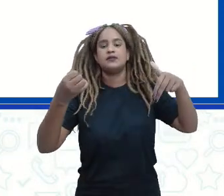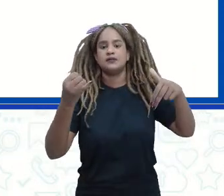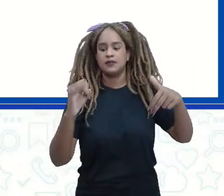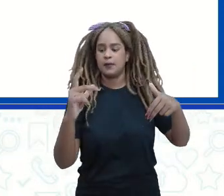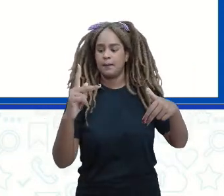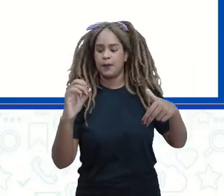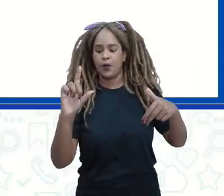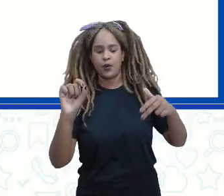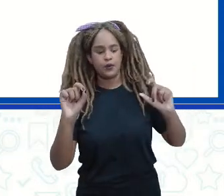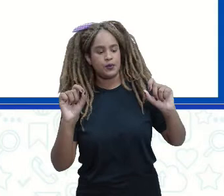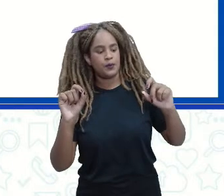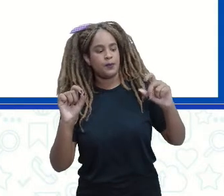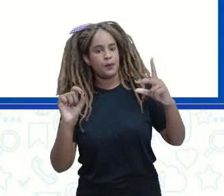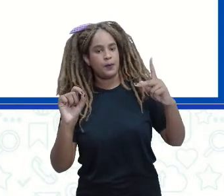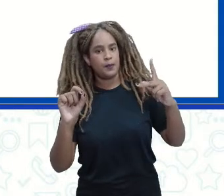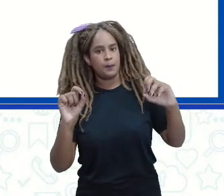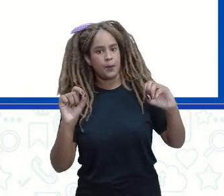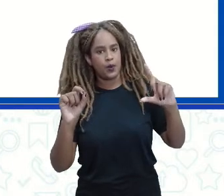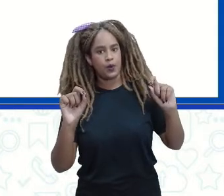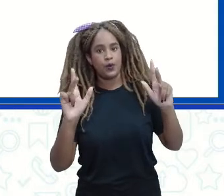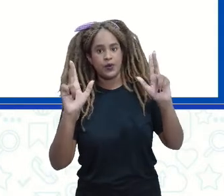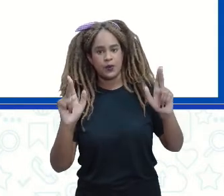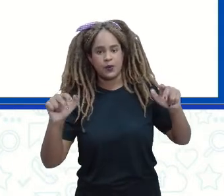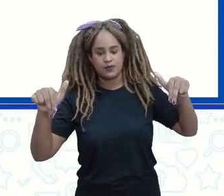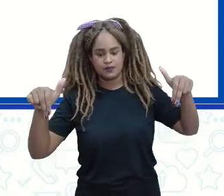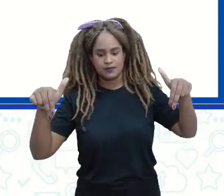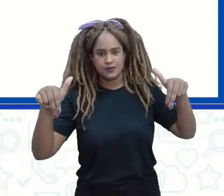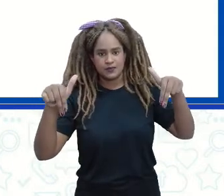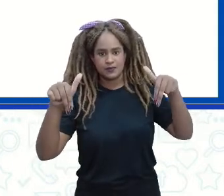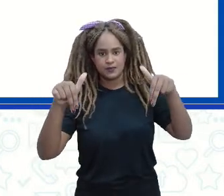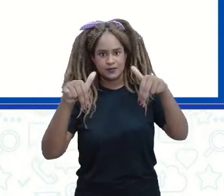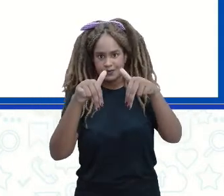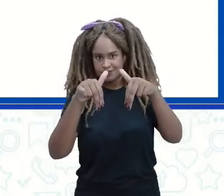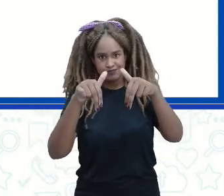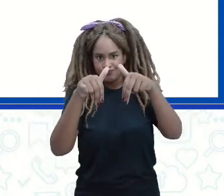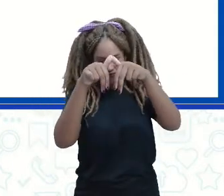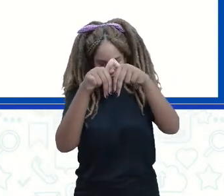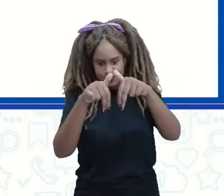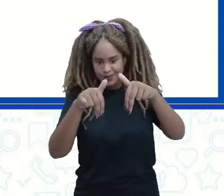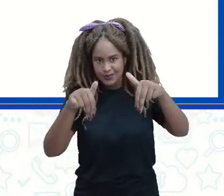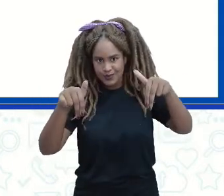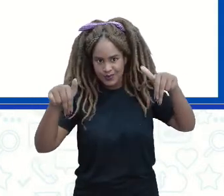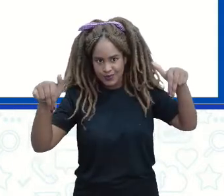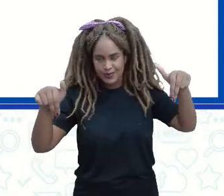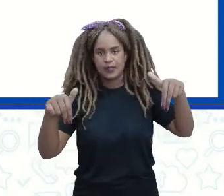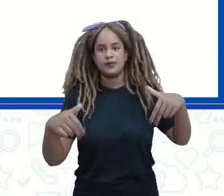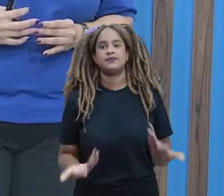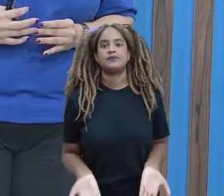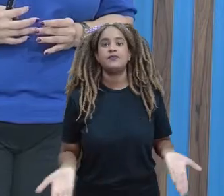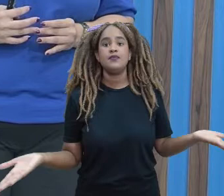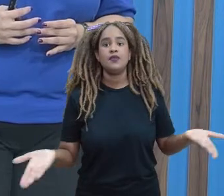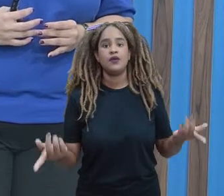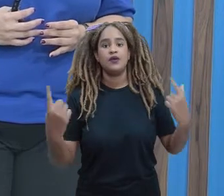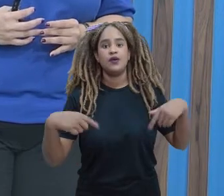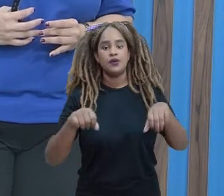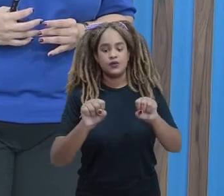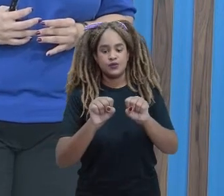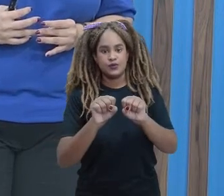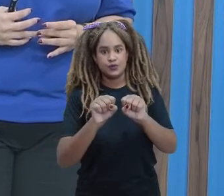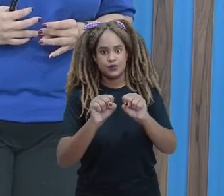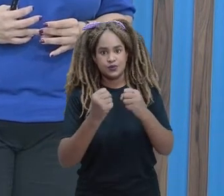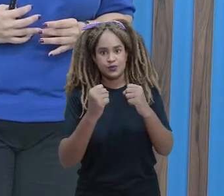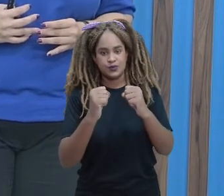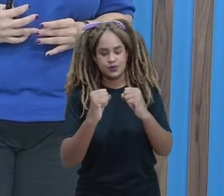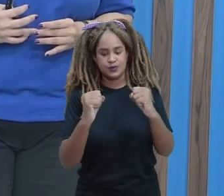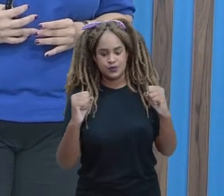Polo norte com polo norte, polo sul com polo sul. Então, vamos lá que eu quero saber da professora Isabel se